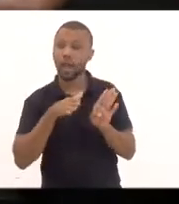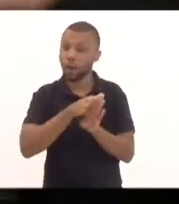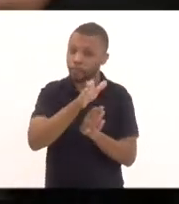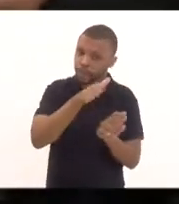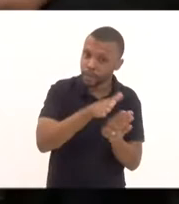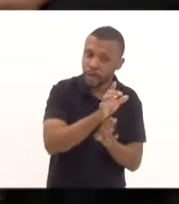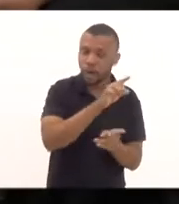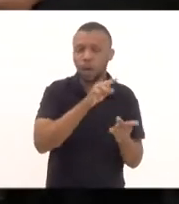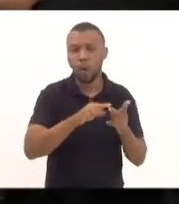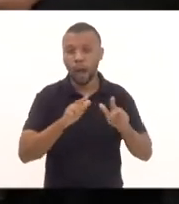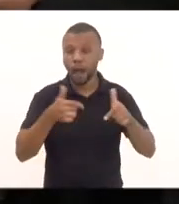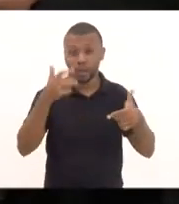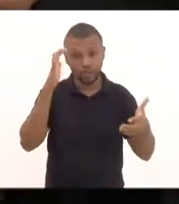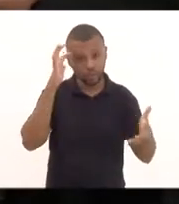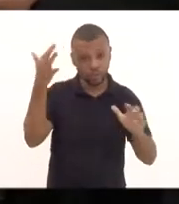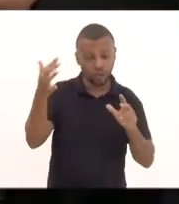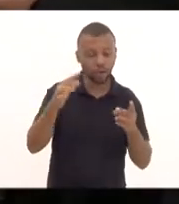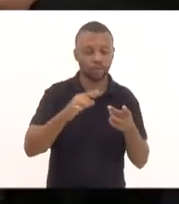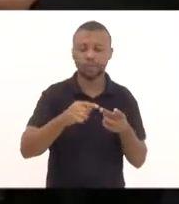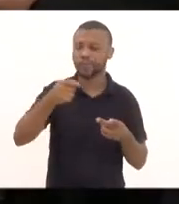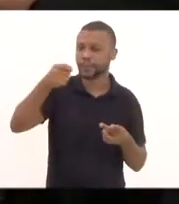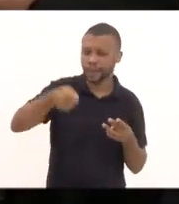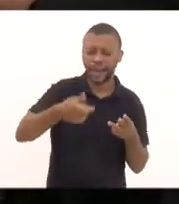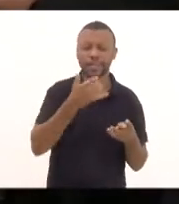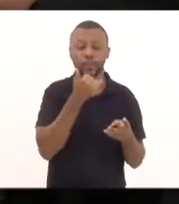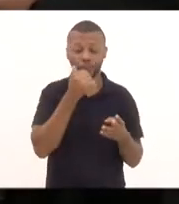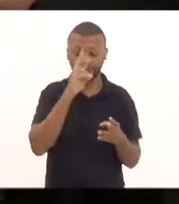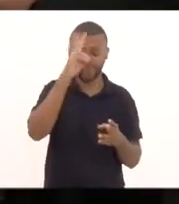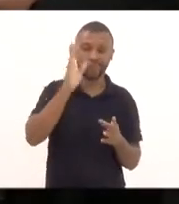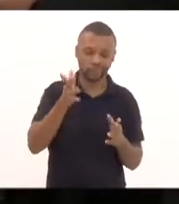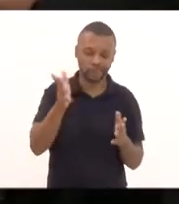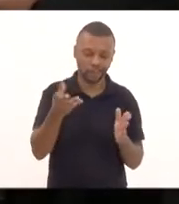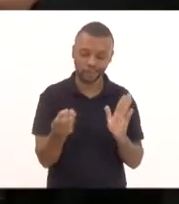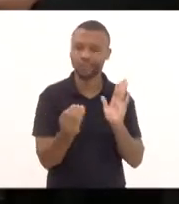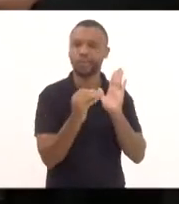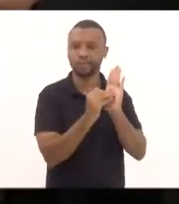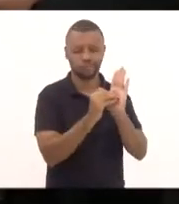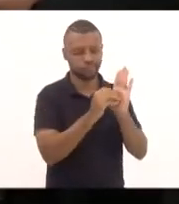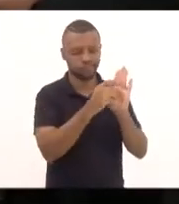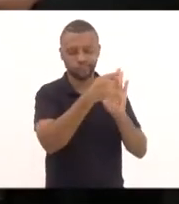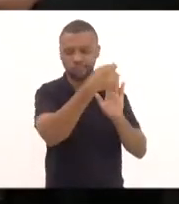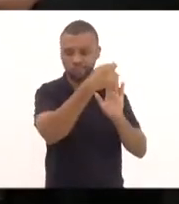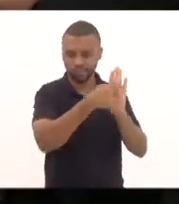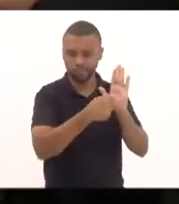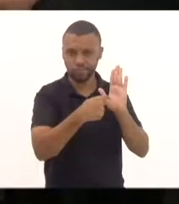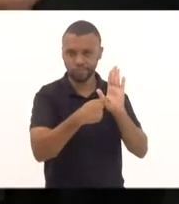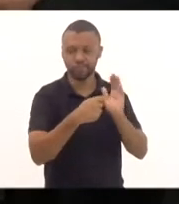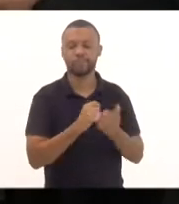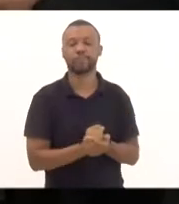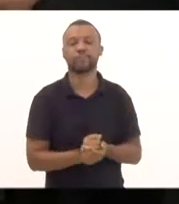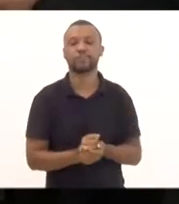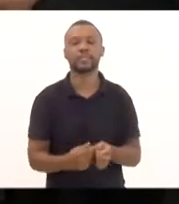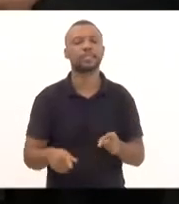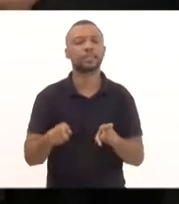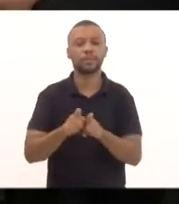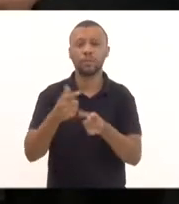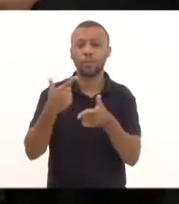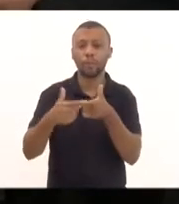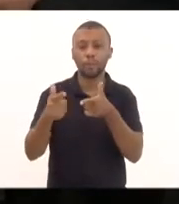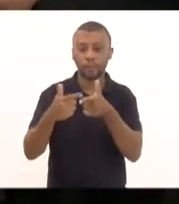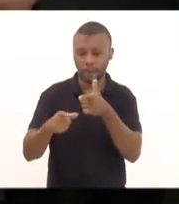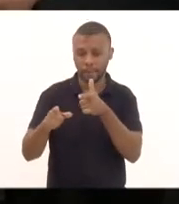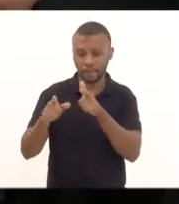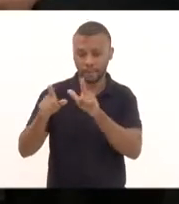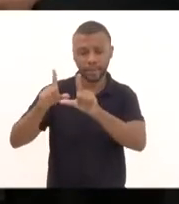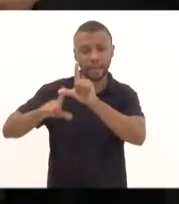providências determinações a já tá aqui na questão a